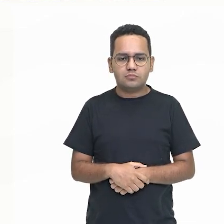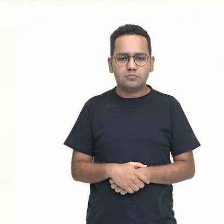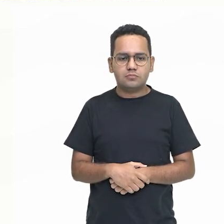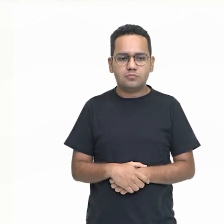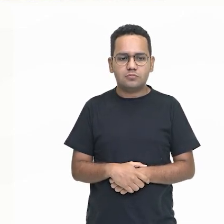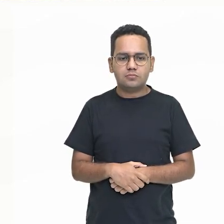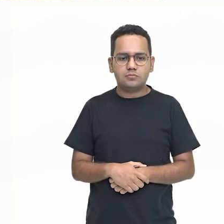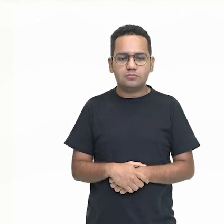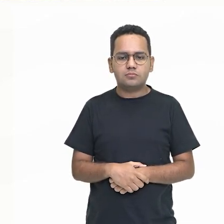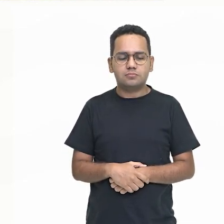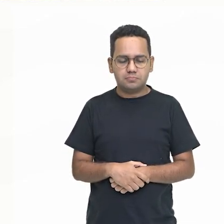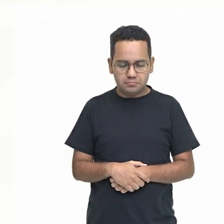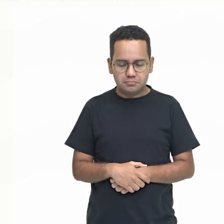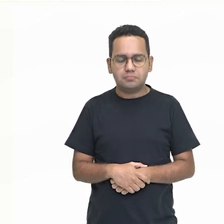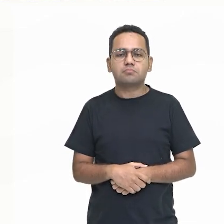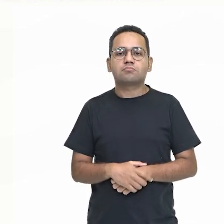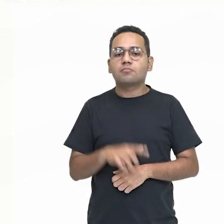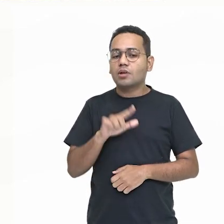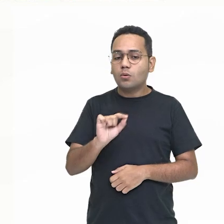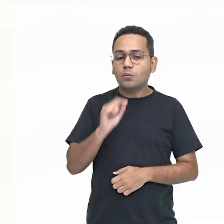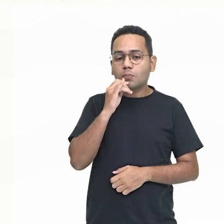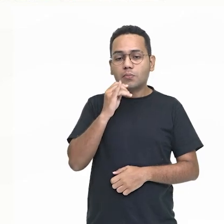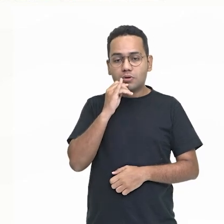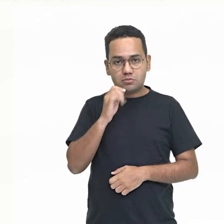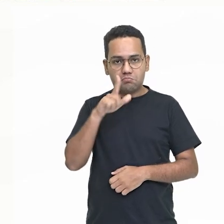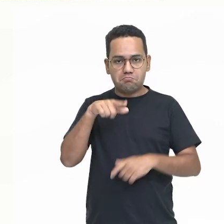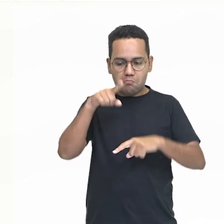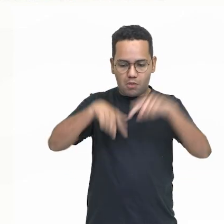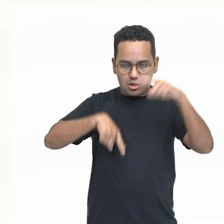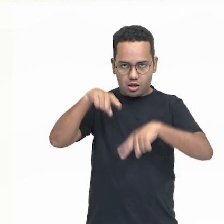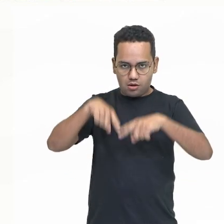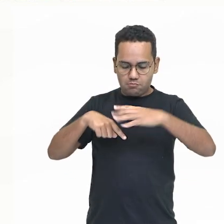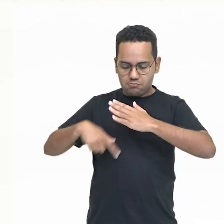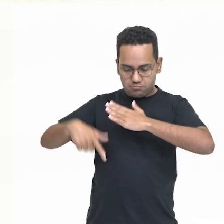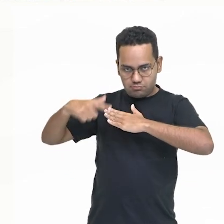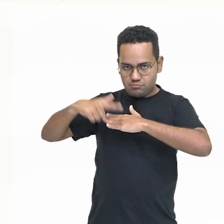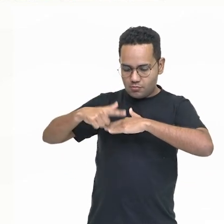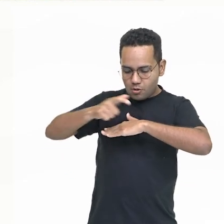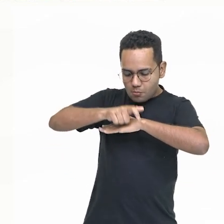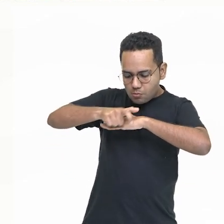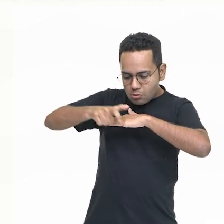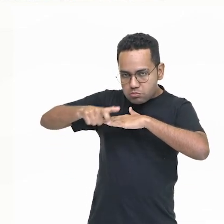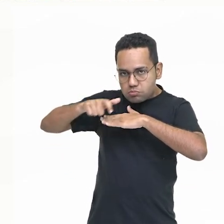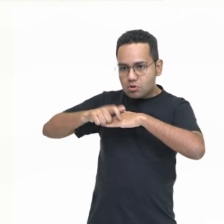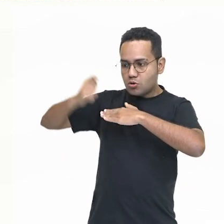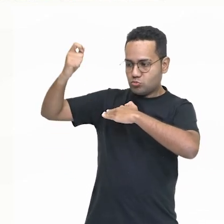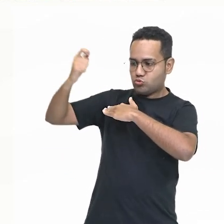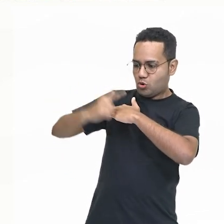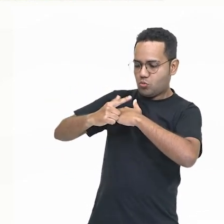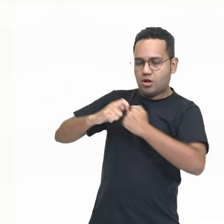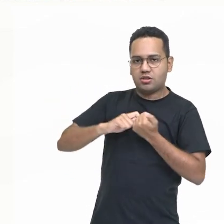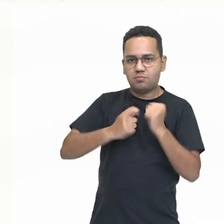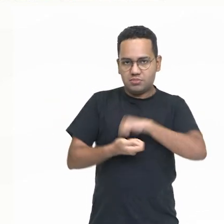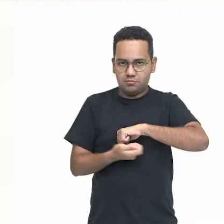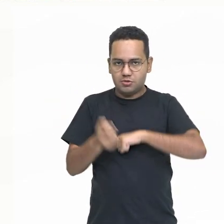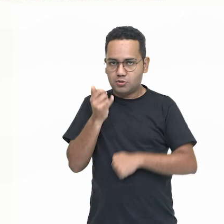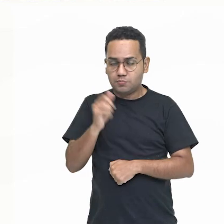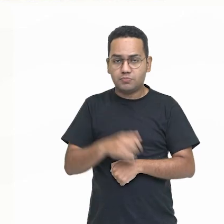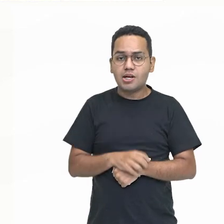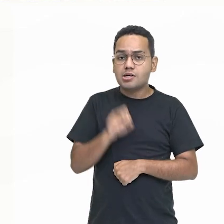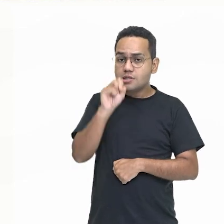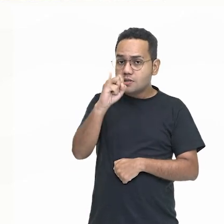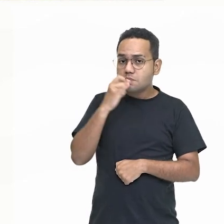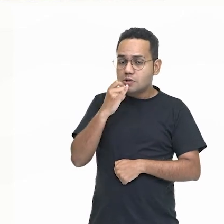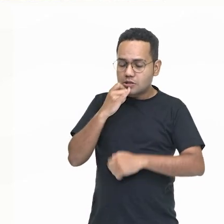a partir da luz solar. Quanto maior a incidência de radiação solar sobre